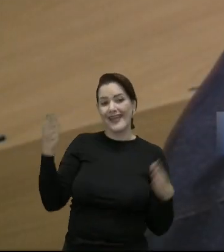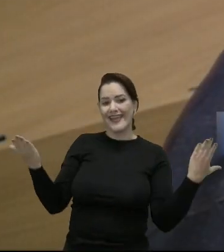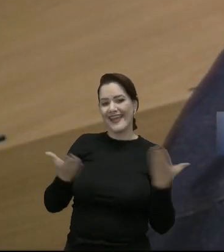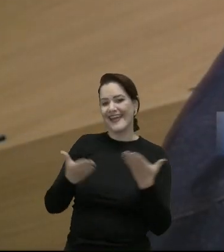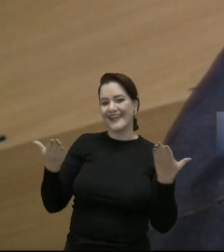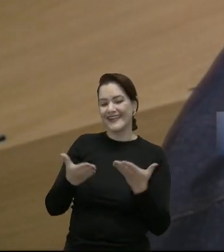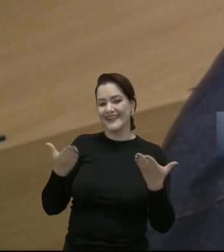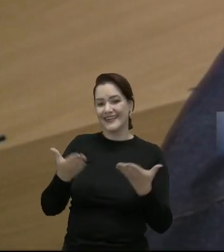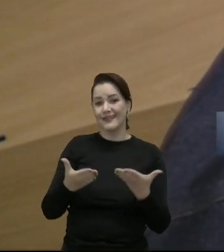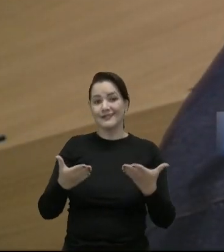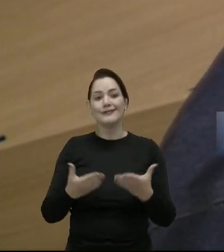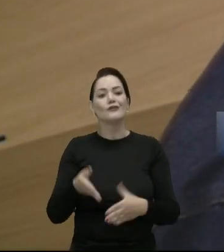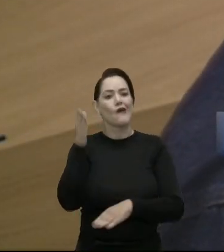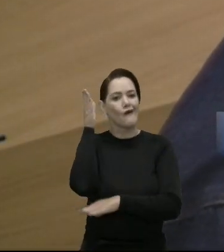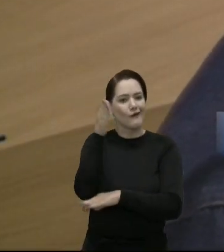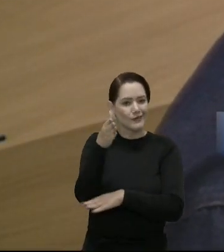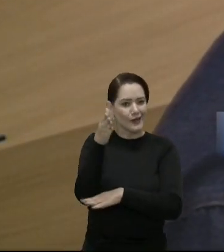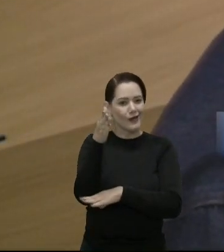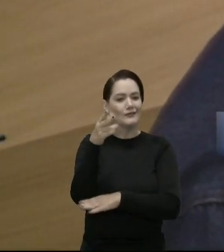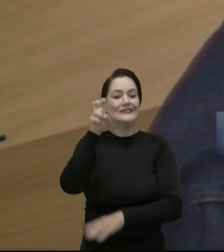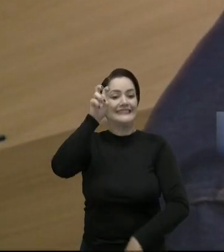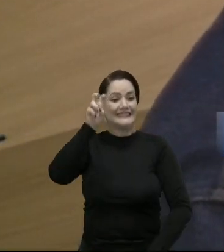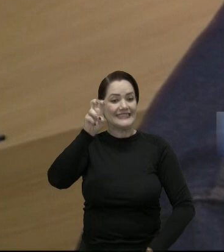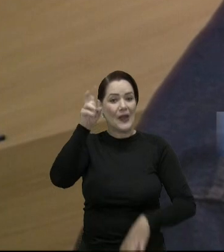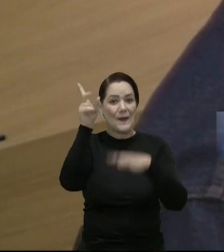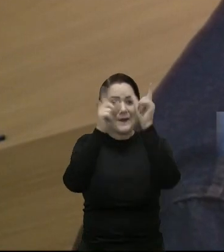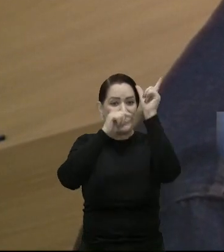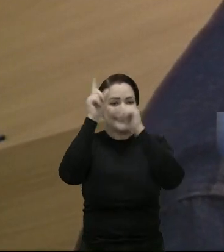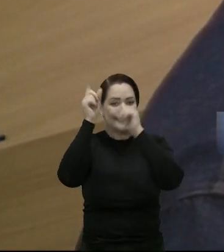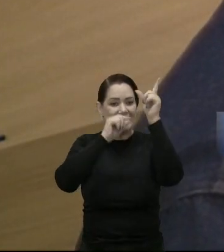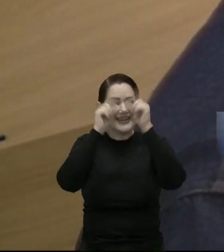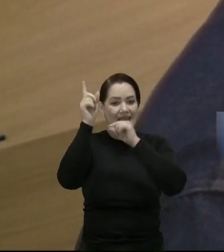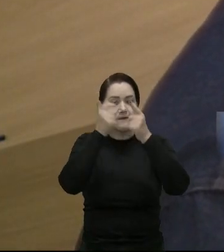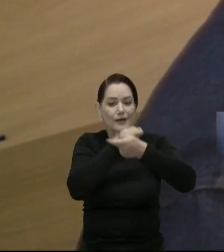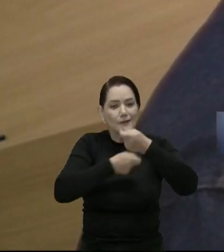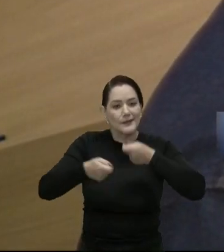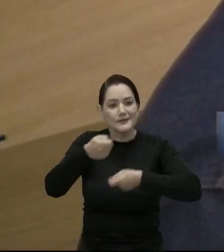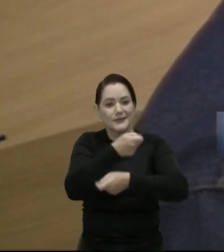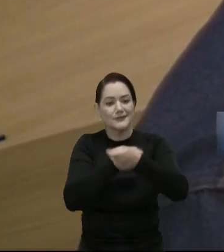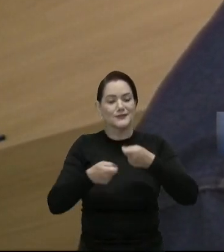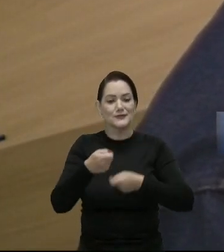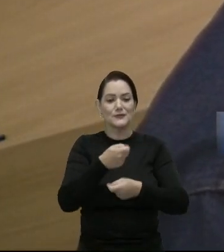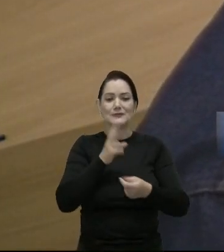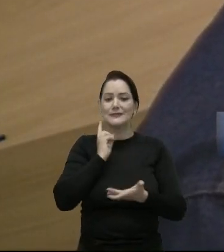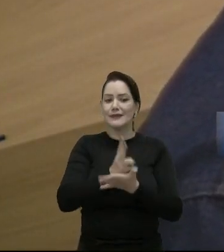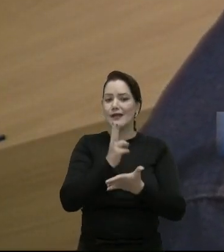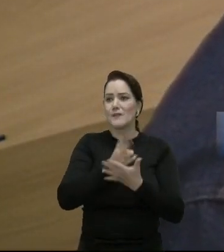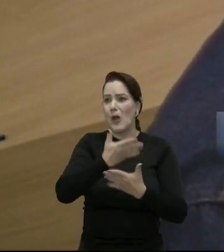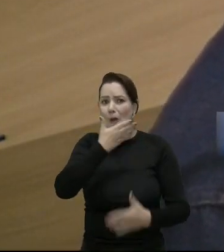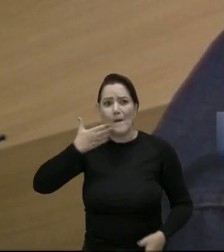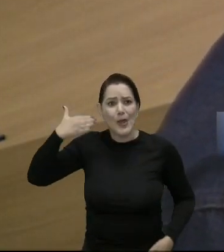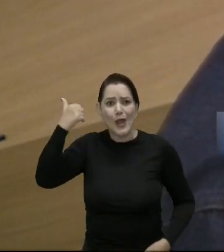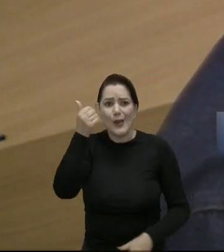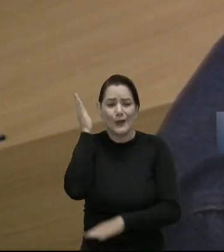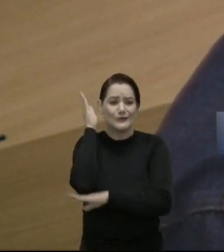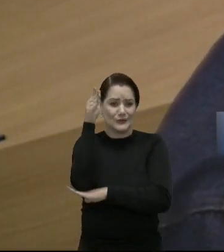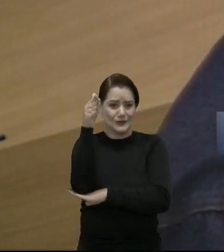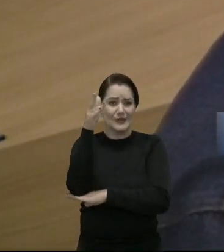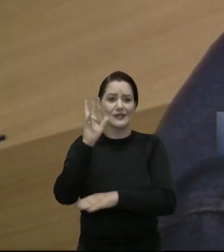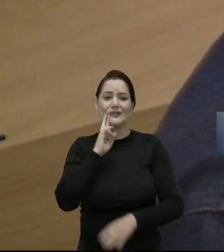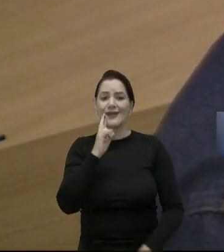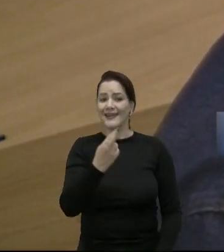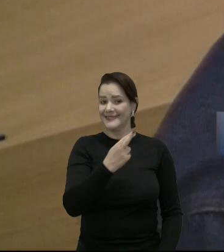hotel 5 estrelas e gerente administrativo, passando pelos melhores hotéis e